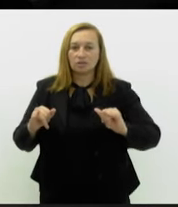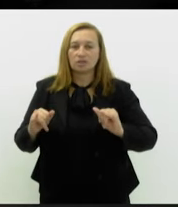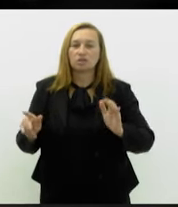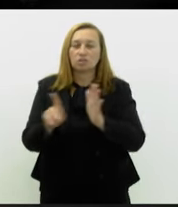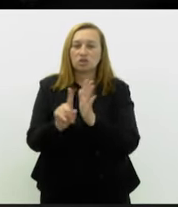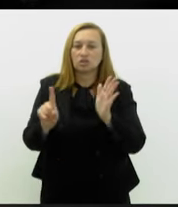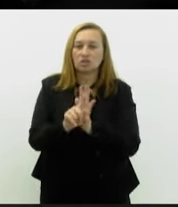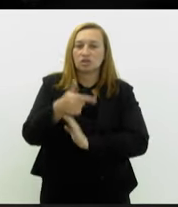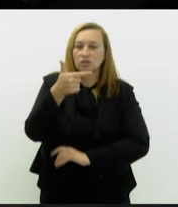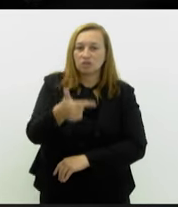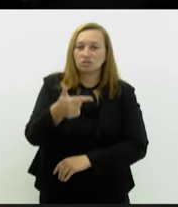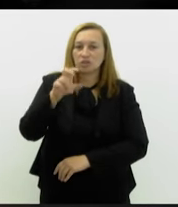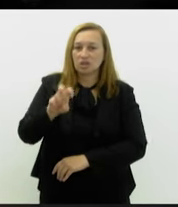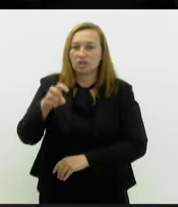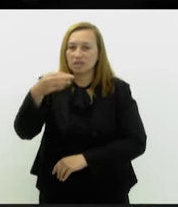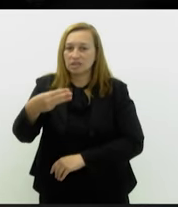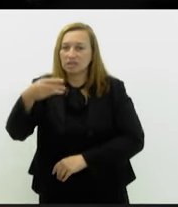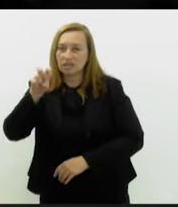projeto de lei número